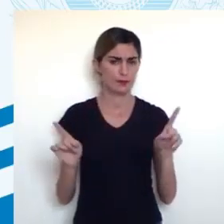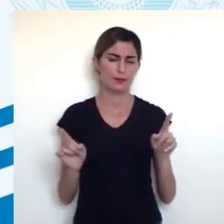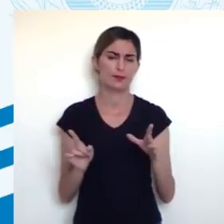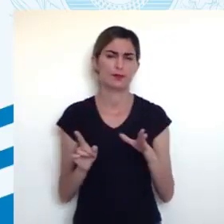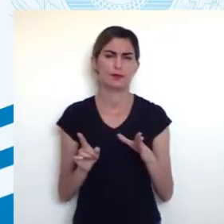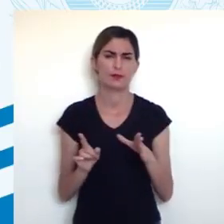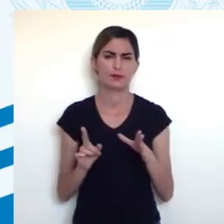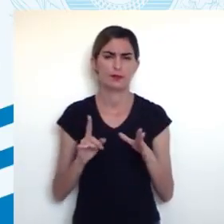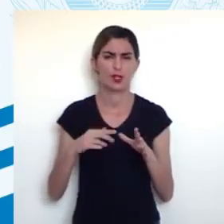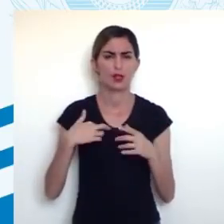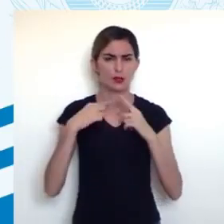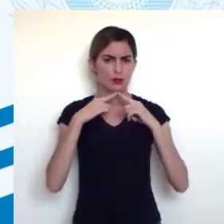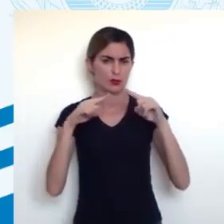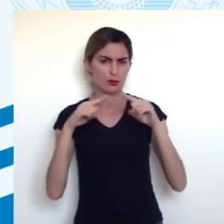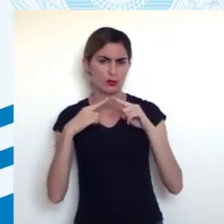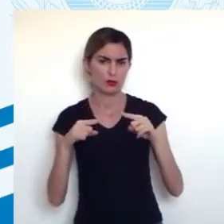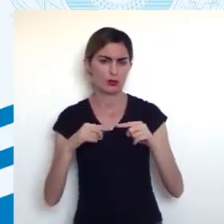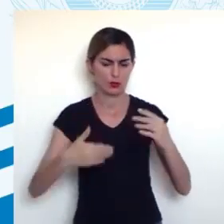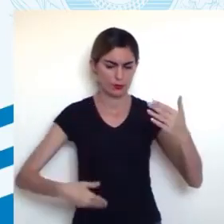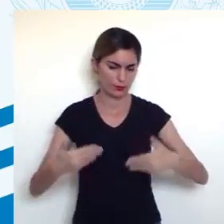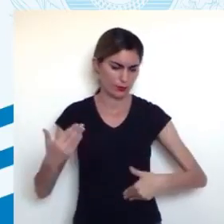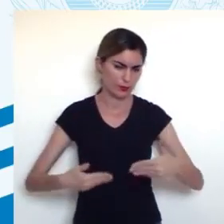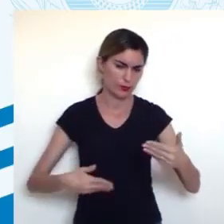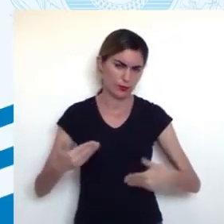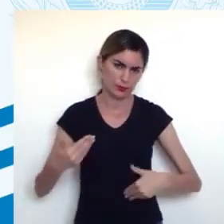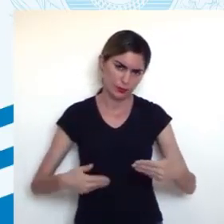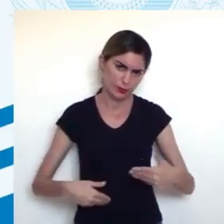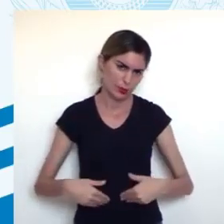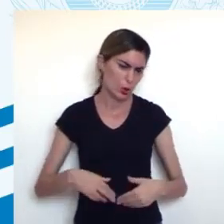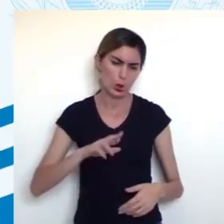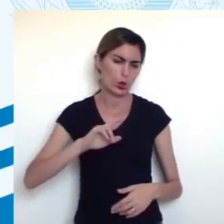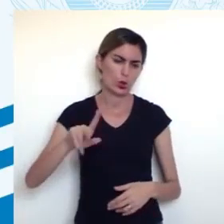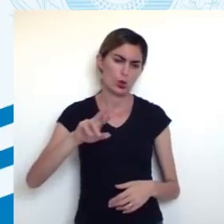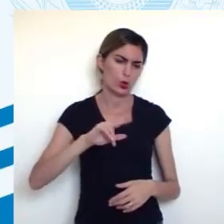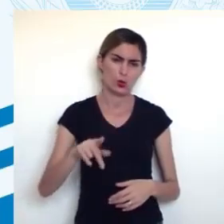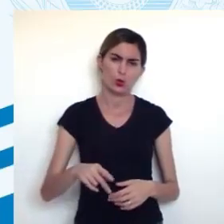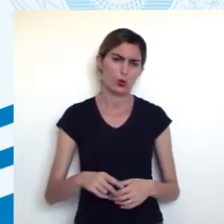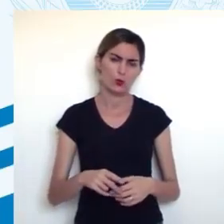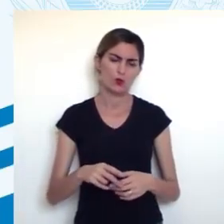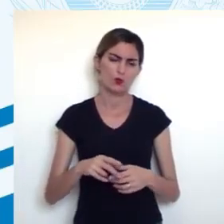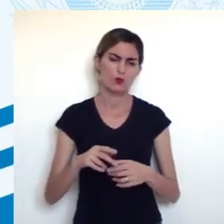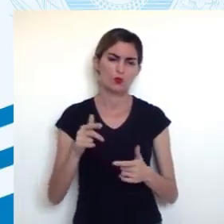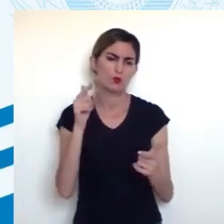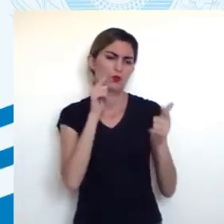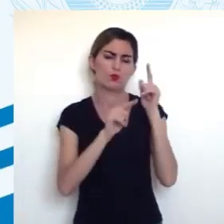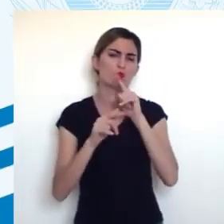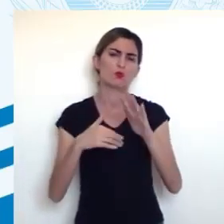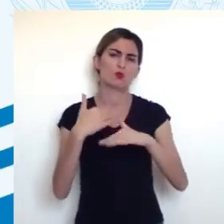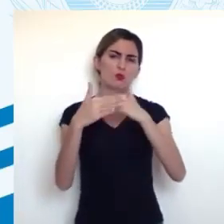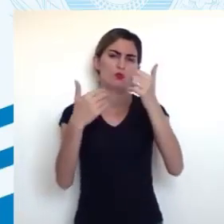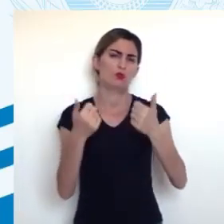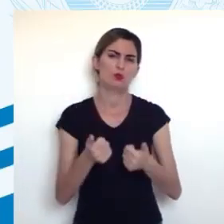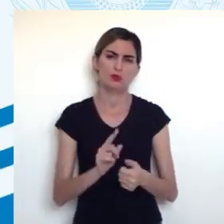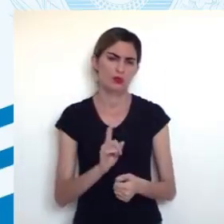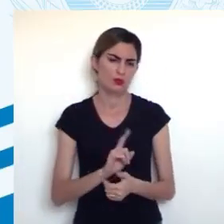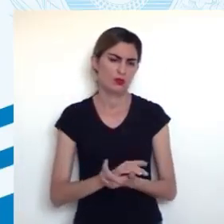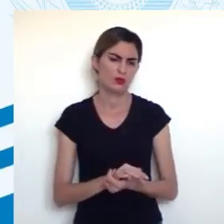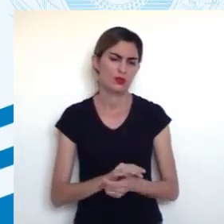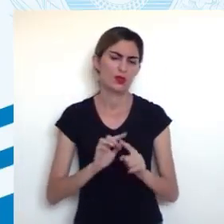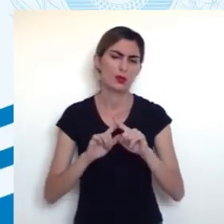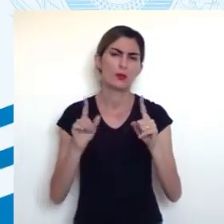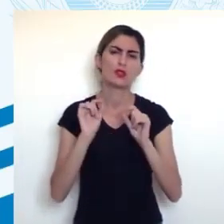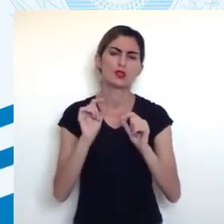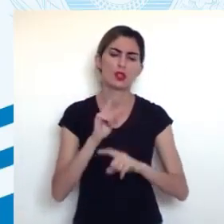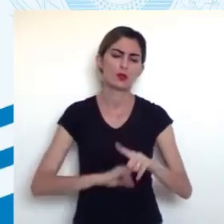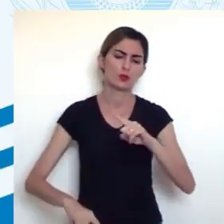Porém, as reivindicações dos operários não surtiam efeitos. Pois